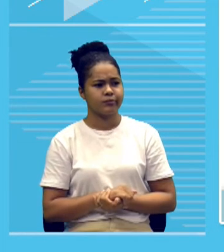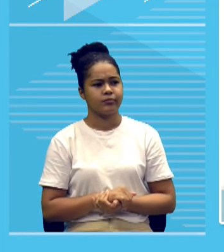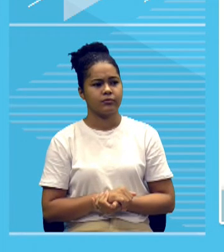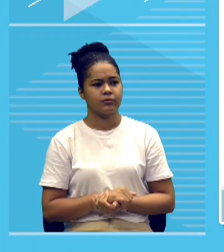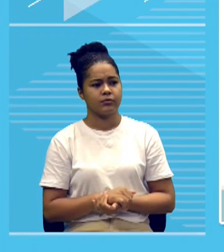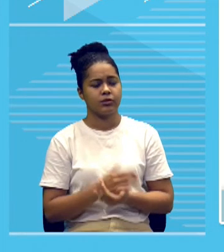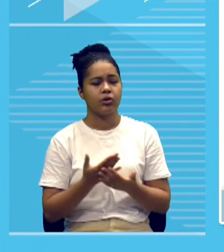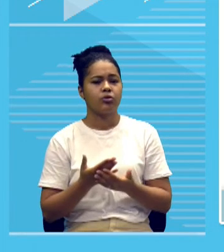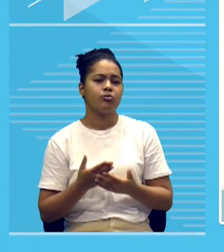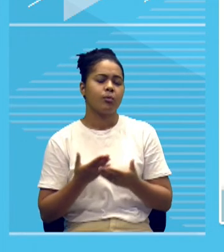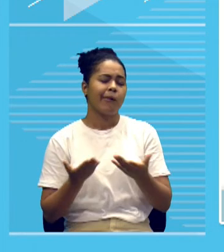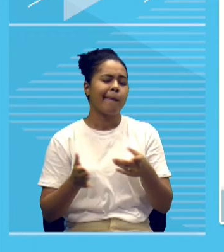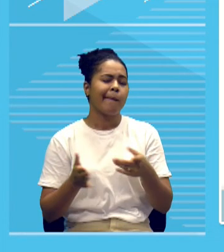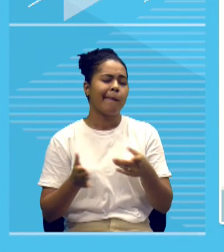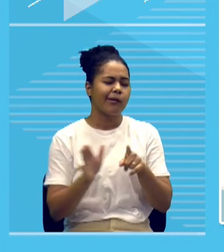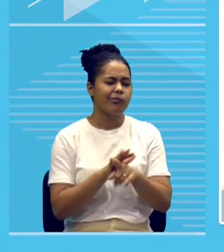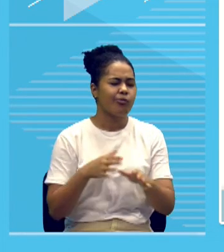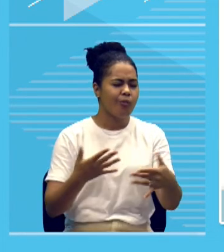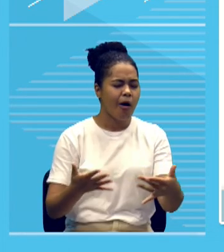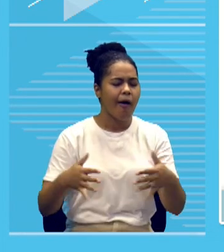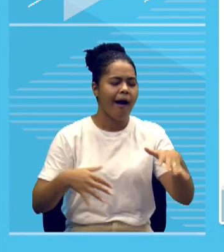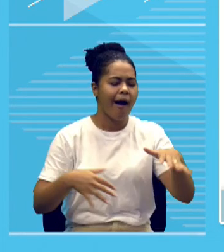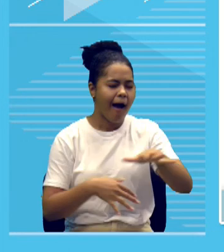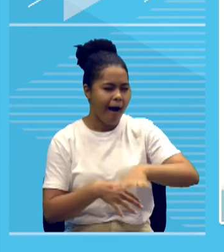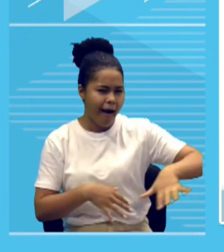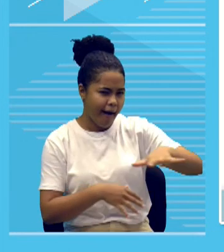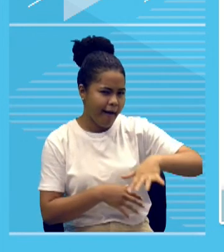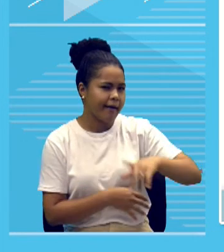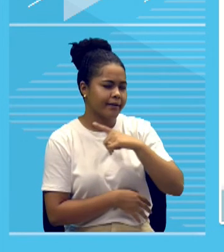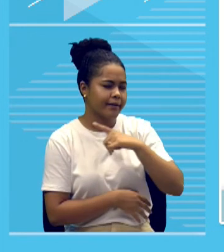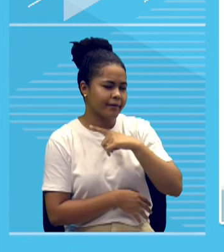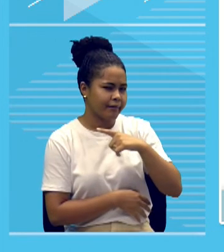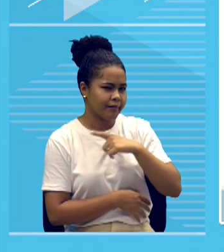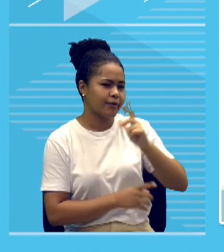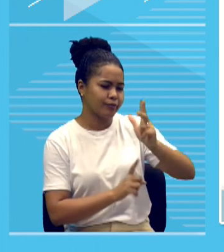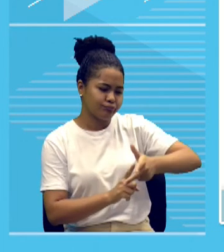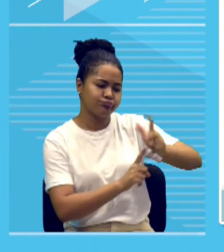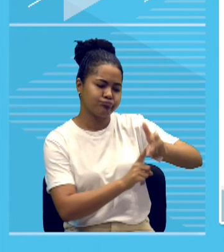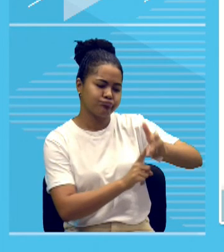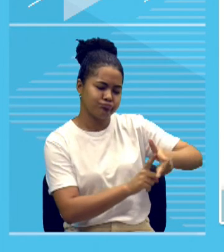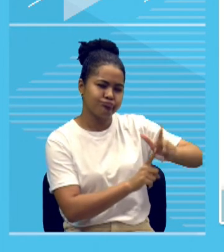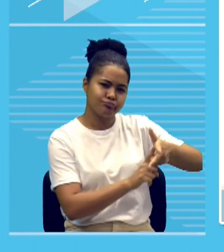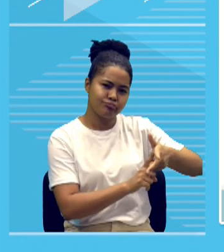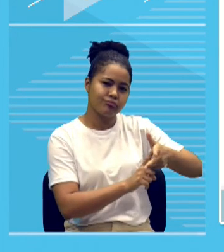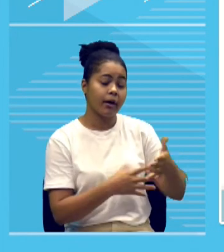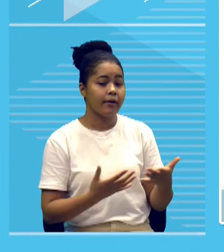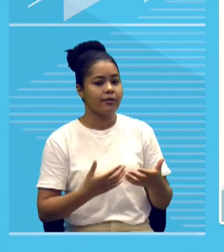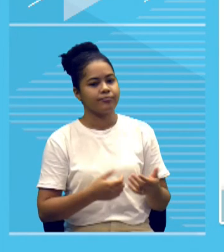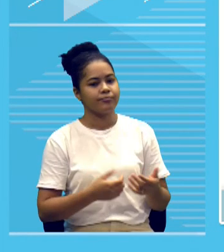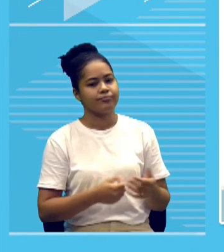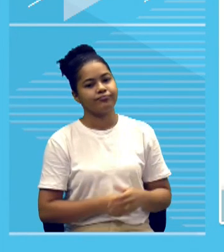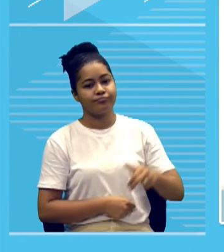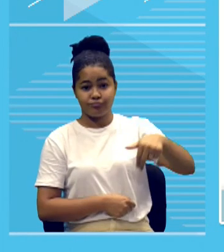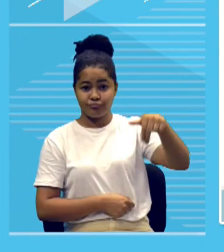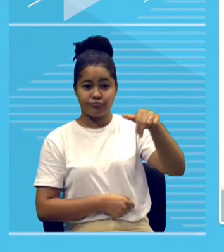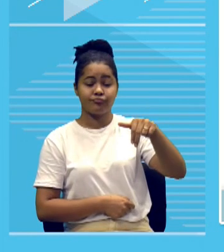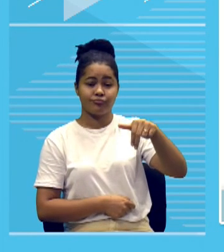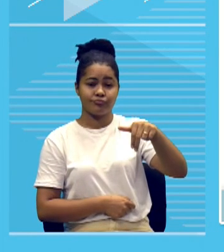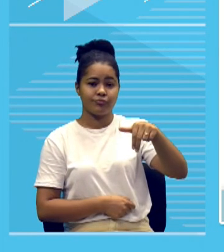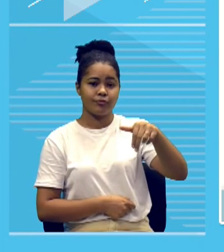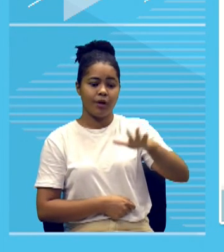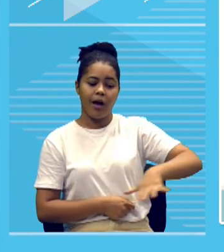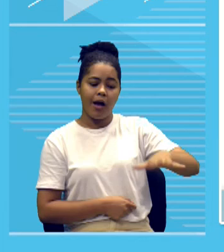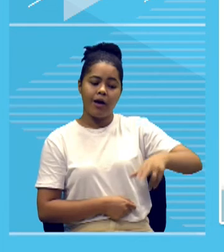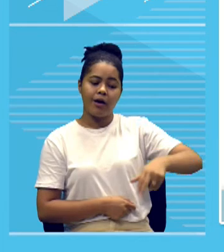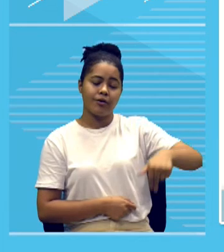não vai verdade aluno do tio dele não vai perder a questão de essa filho é o Nordeste e o